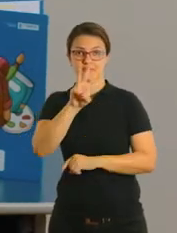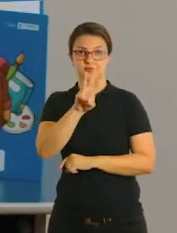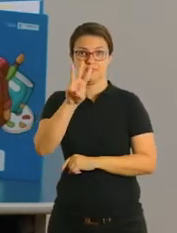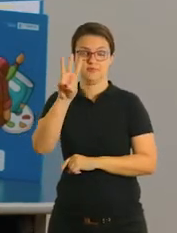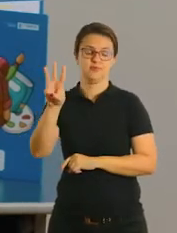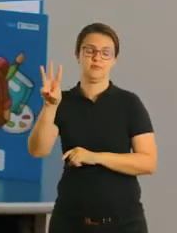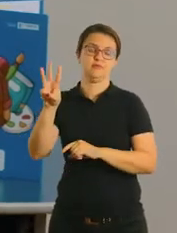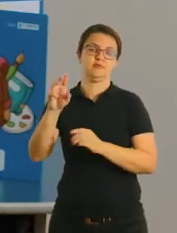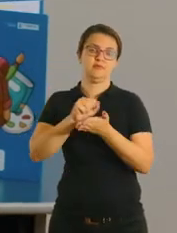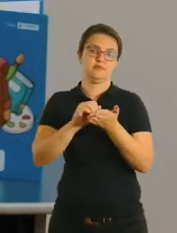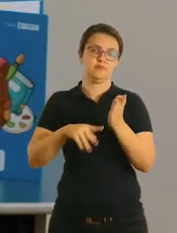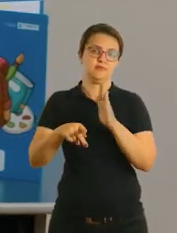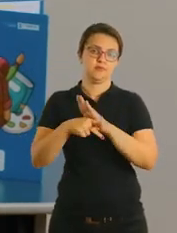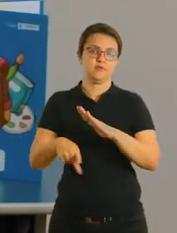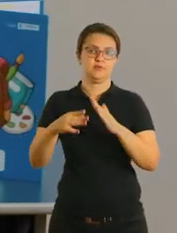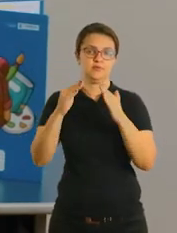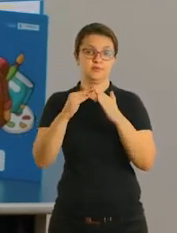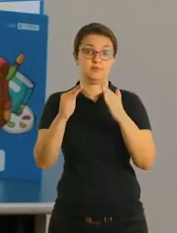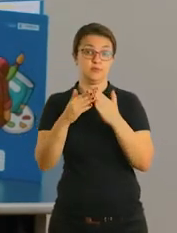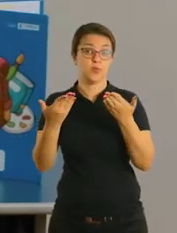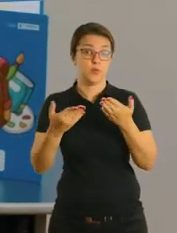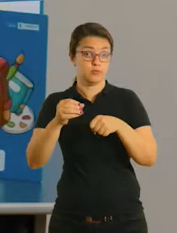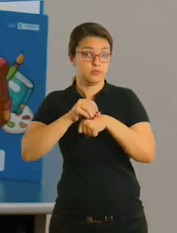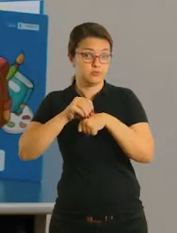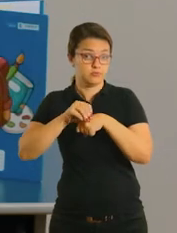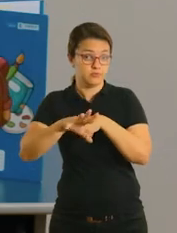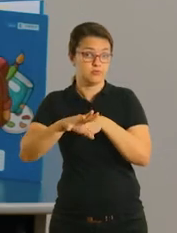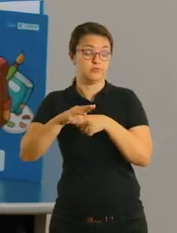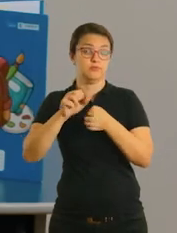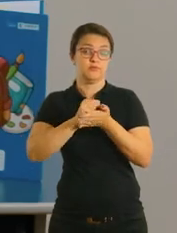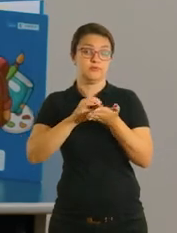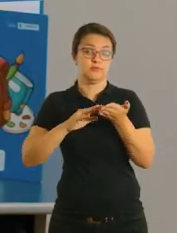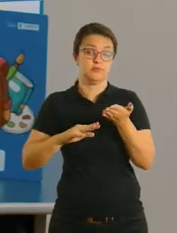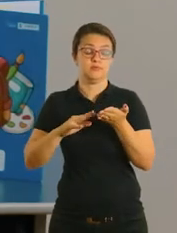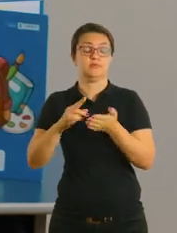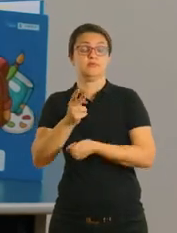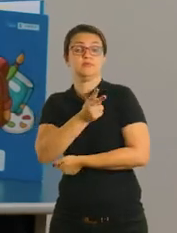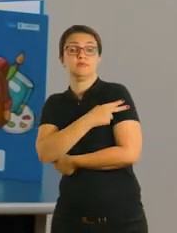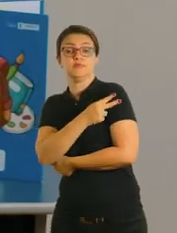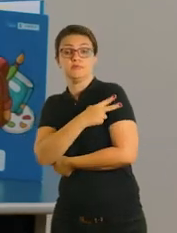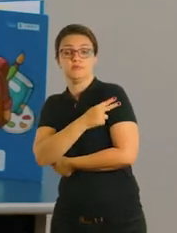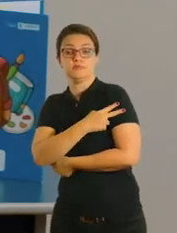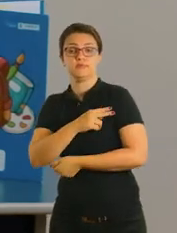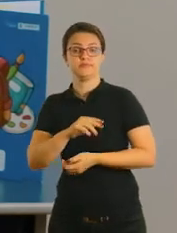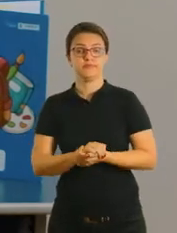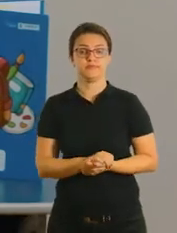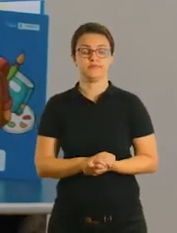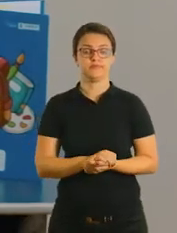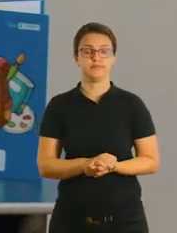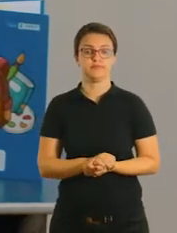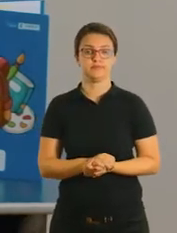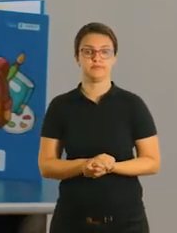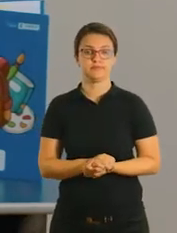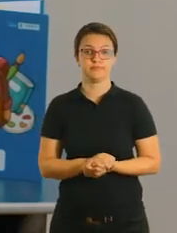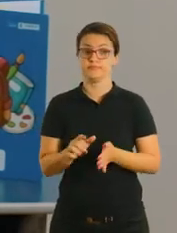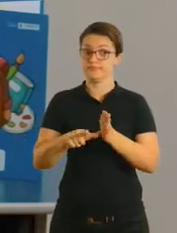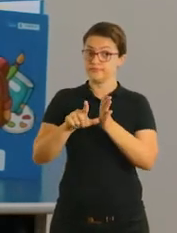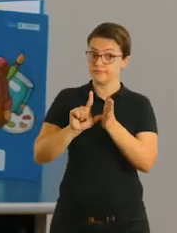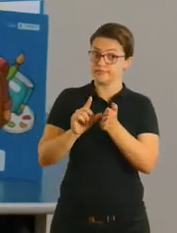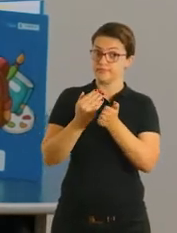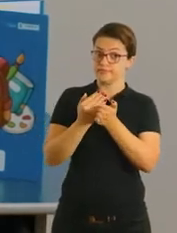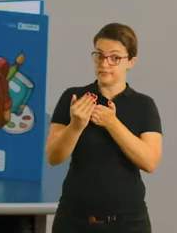sobre as sugestões de atividades que foram propostas para o segundo ano. Bem, antes de começar tudo, algumas coisas são